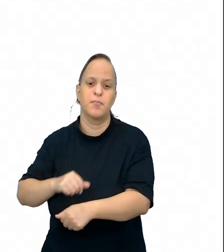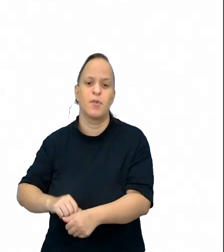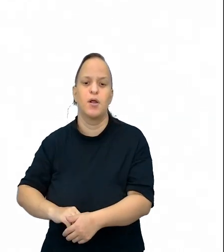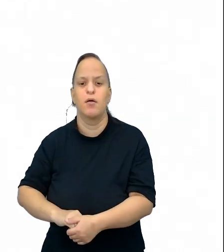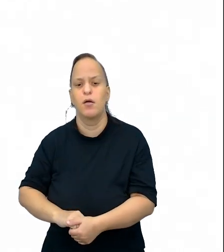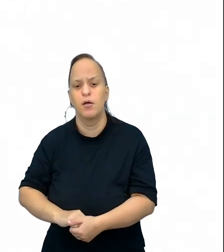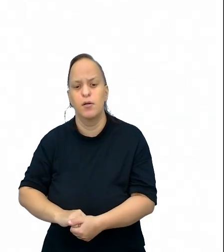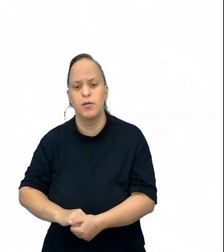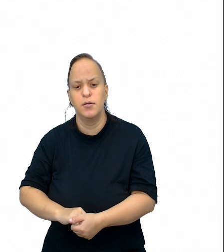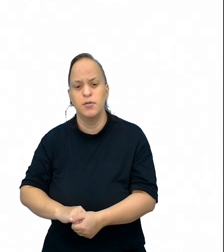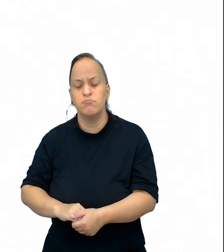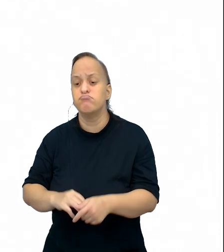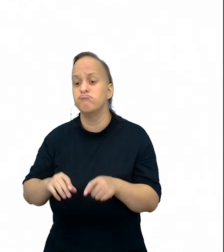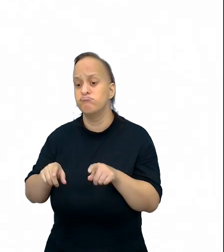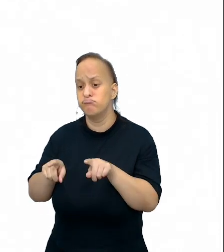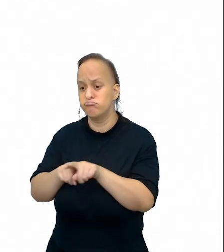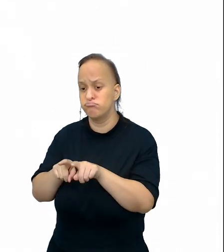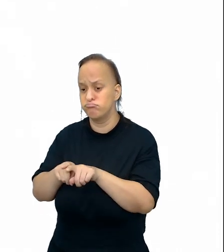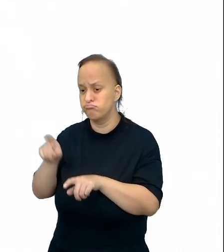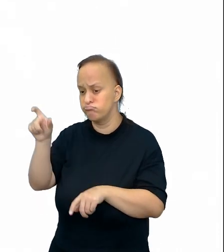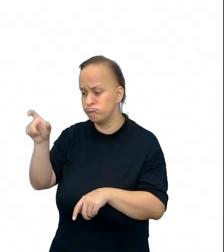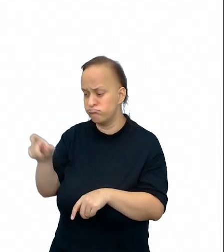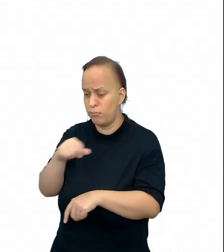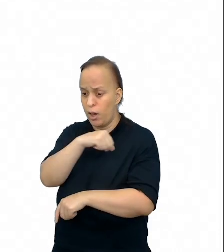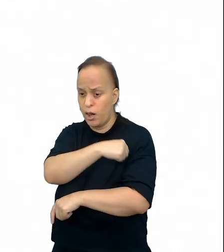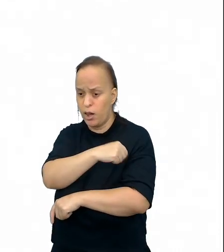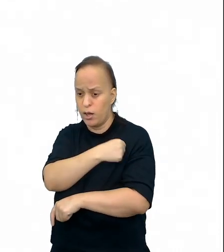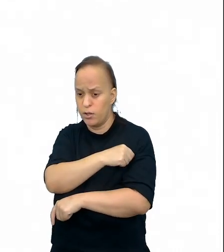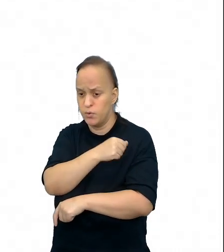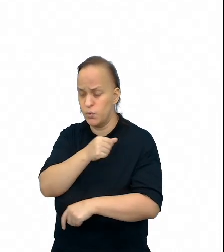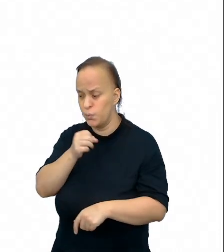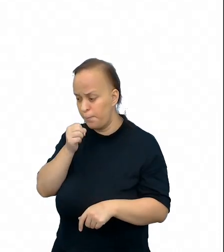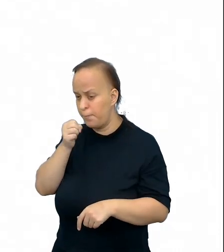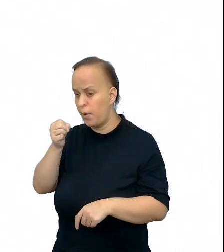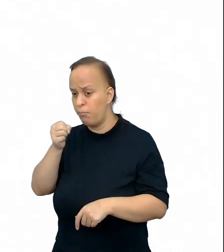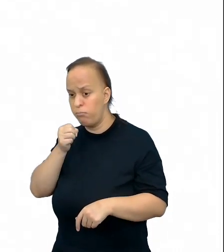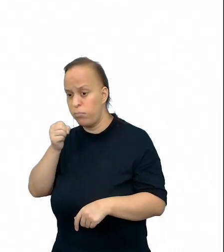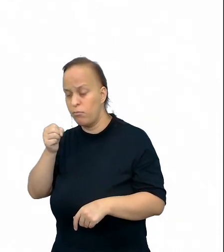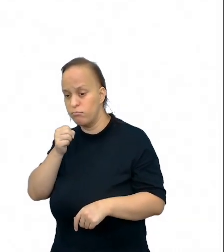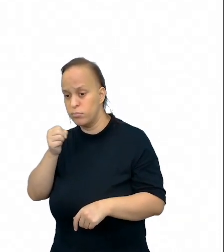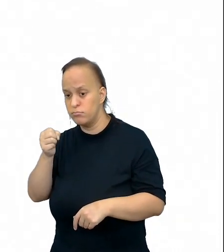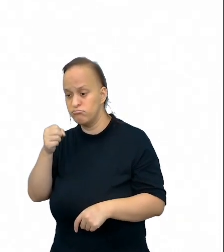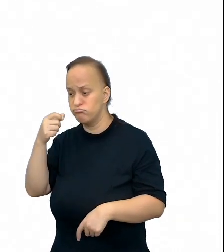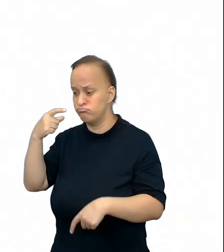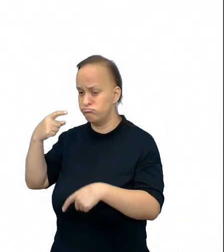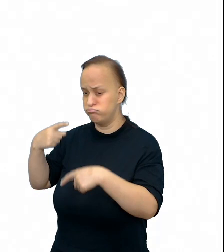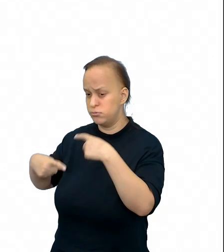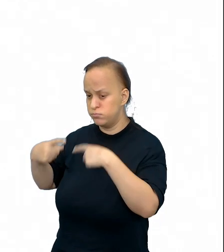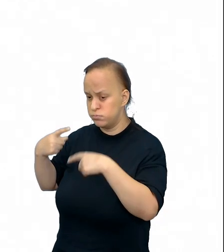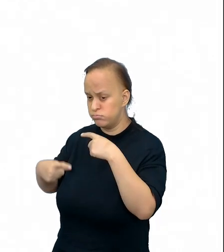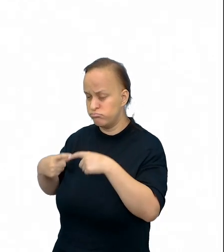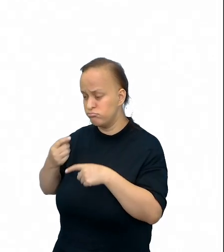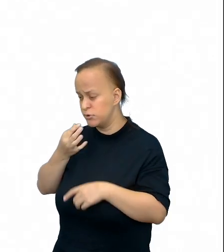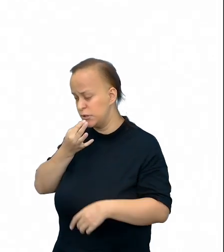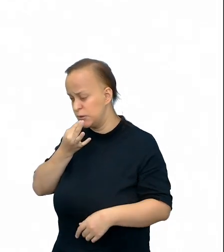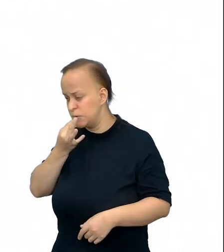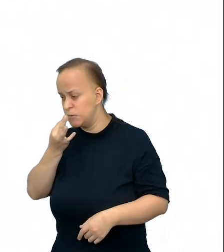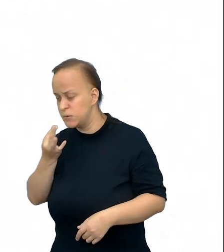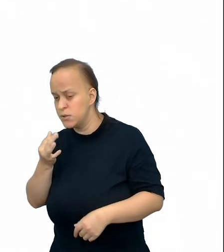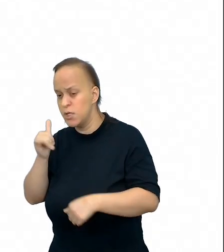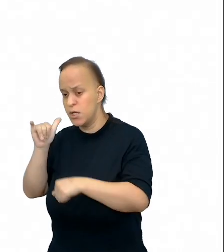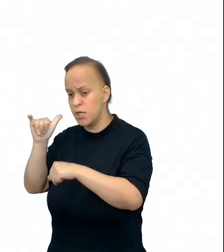o papel de repórter, analista crítico, editorialista, ou articulista, leitor,